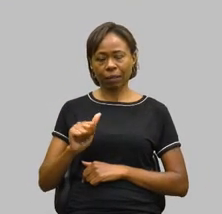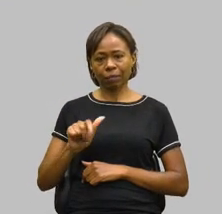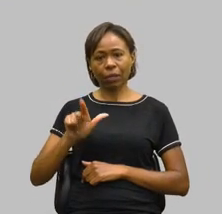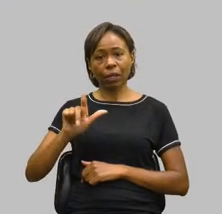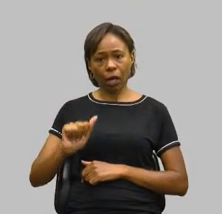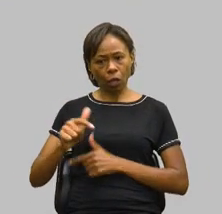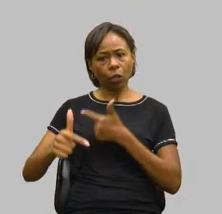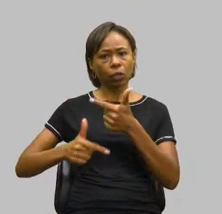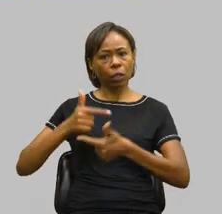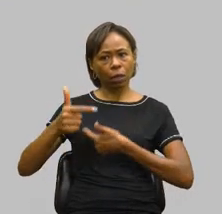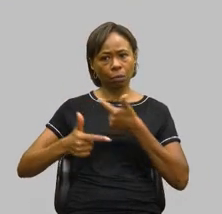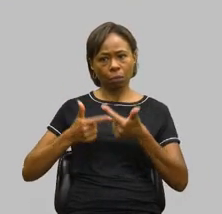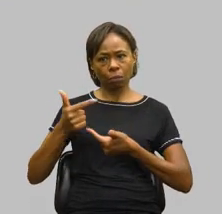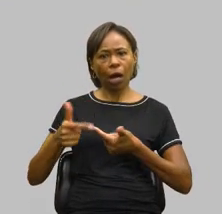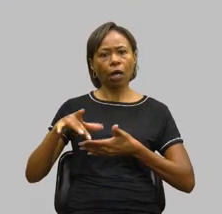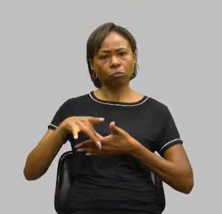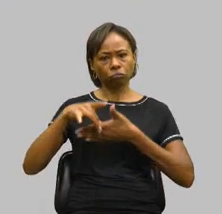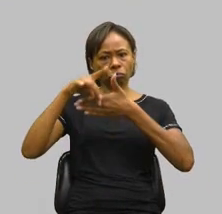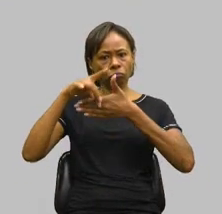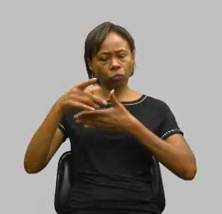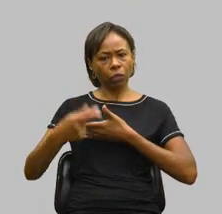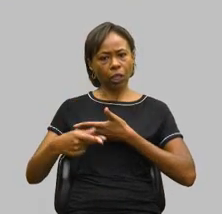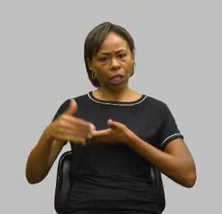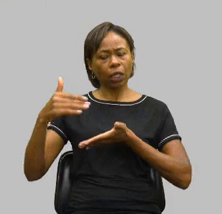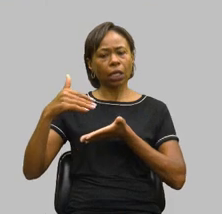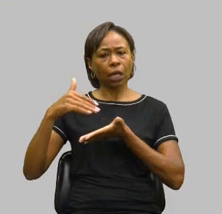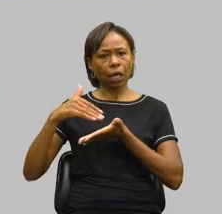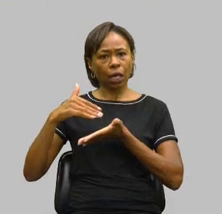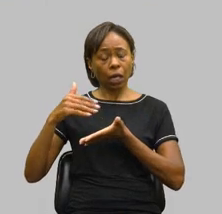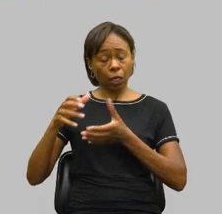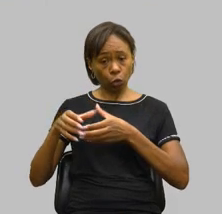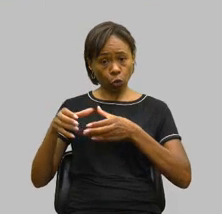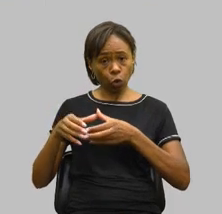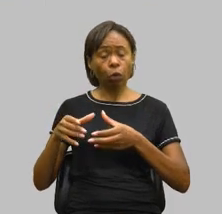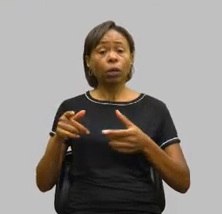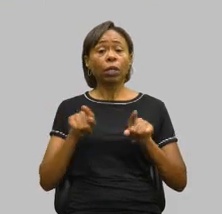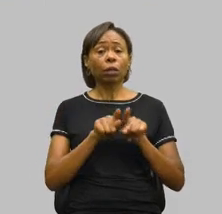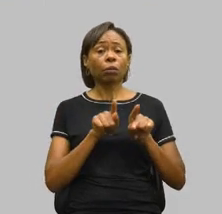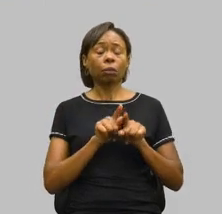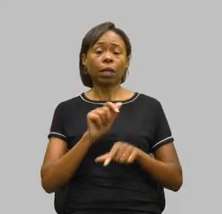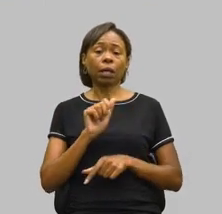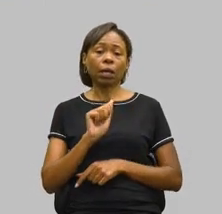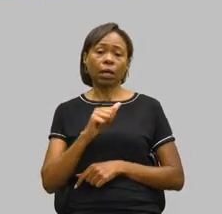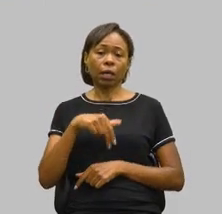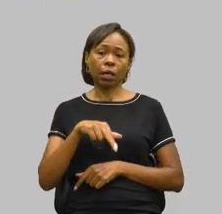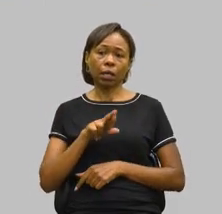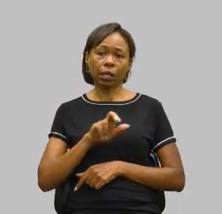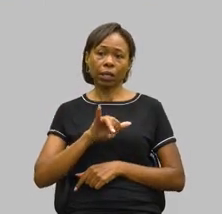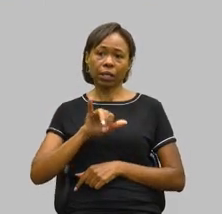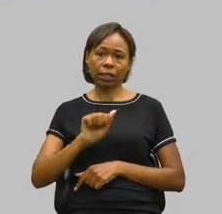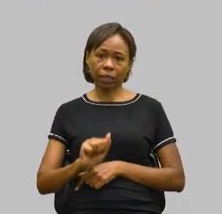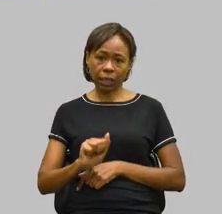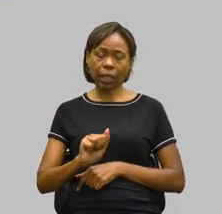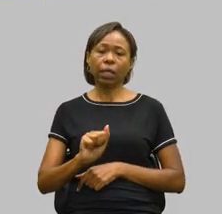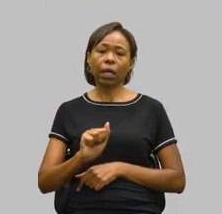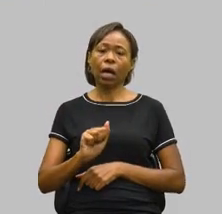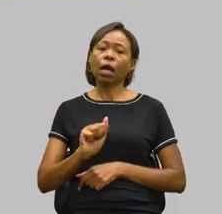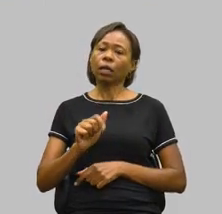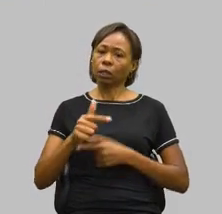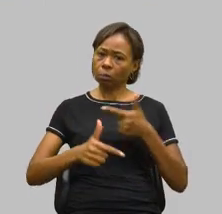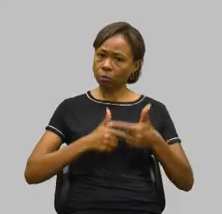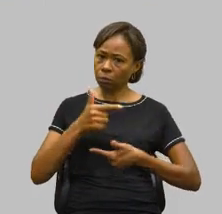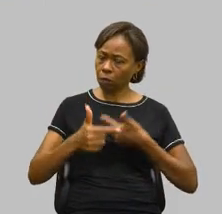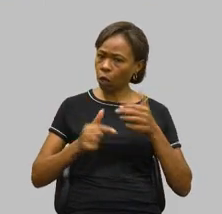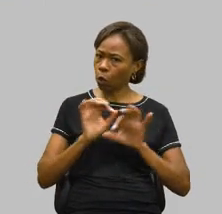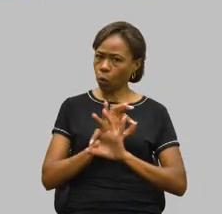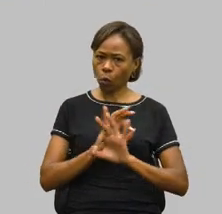grande trabalho à frente desta pasta cumprimentar também a colega deputada André de Jesus que também faz um excelente trabalho